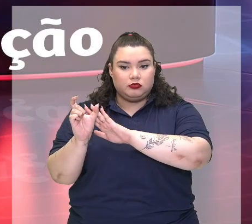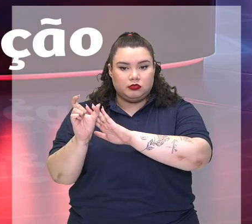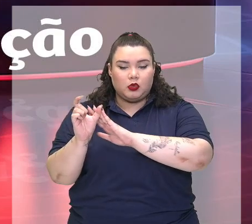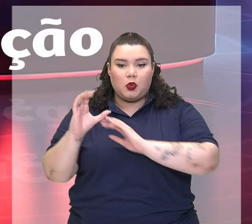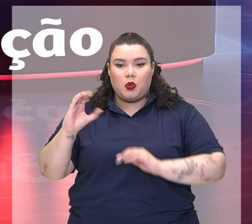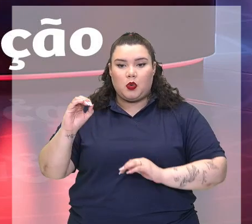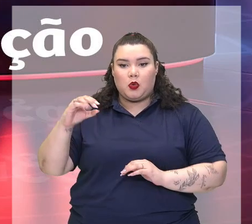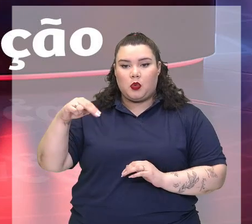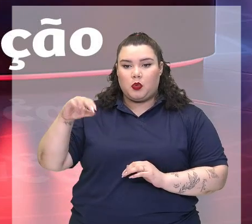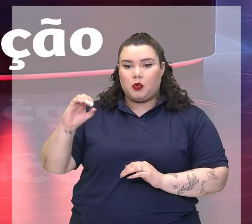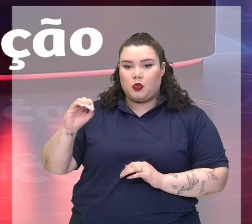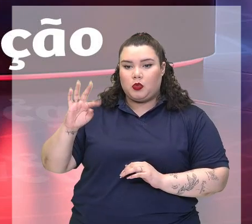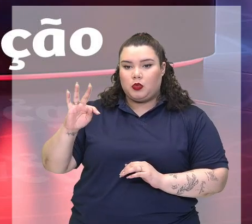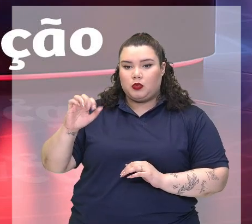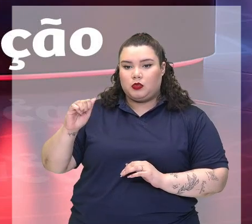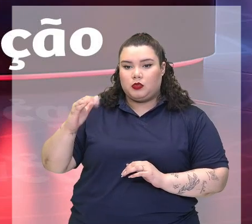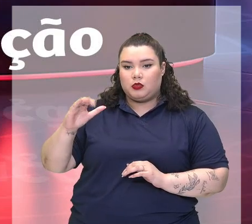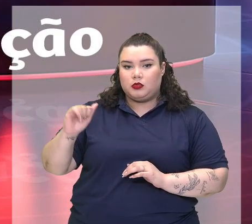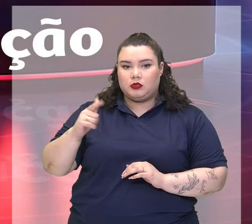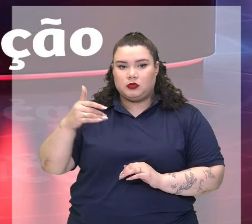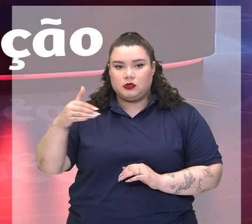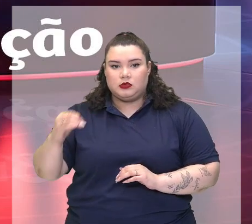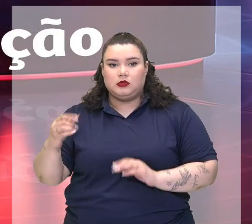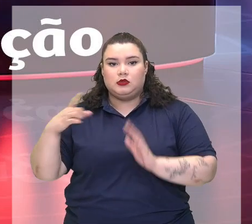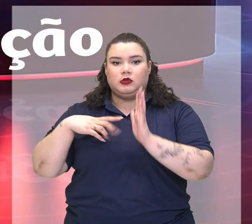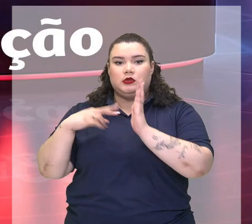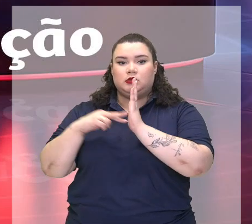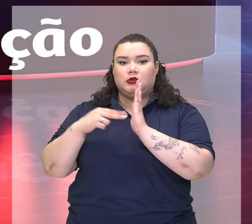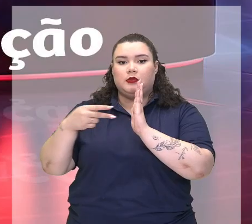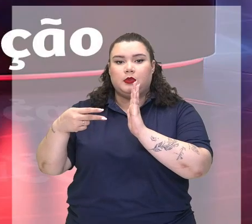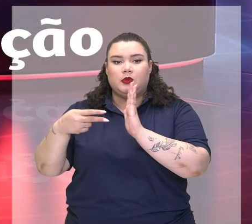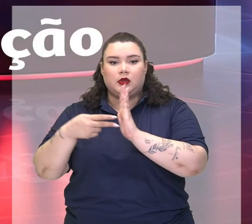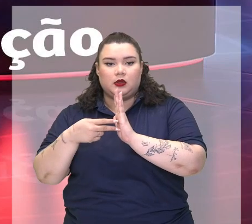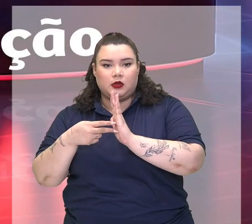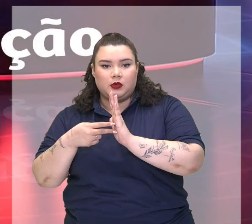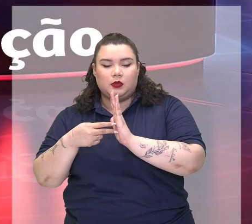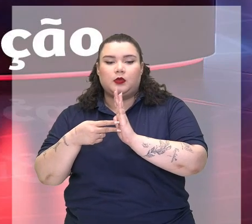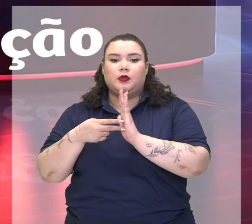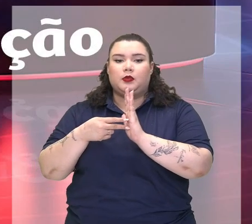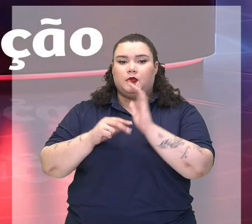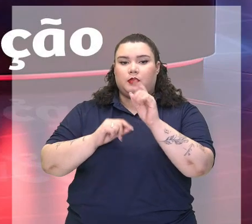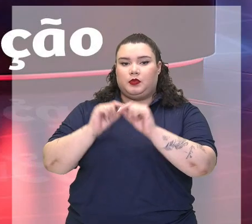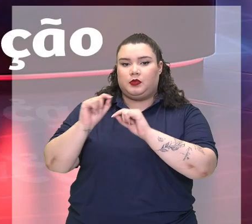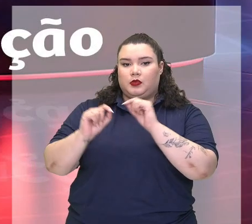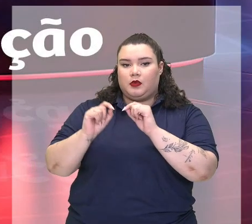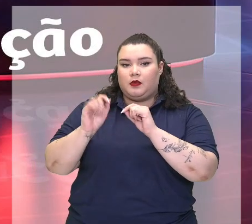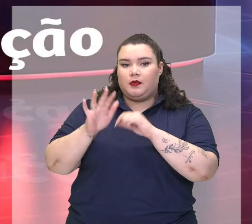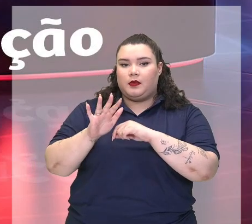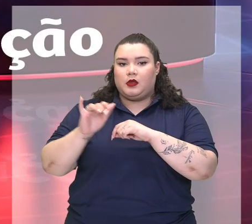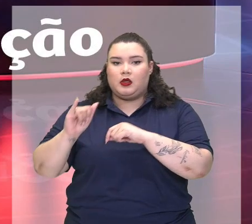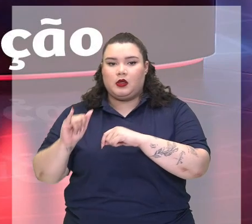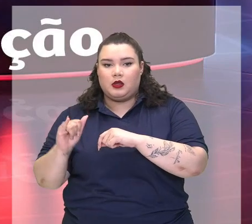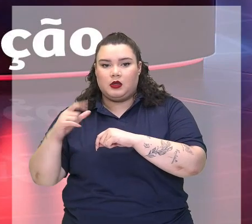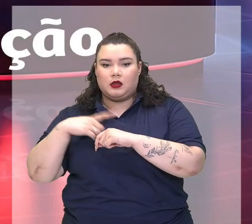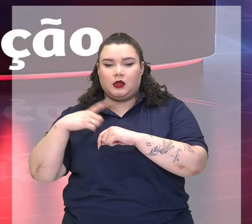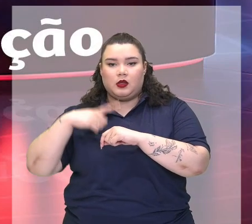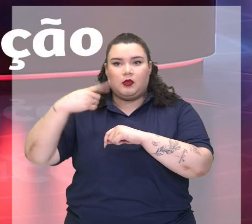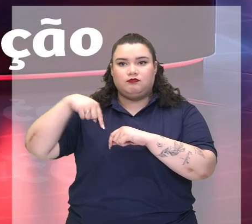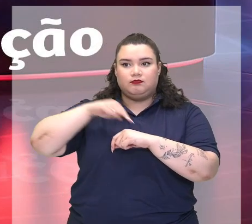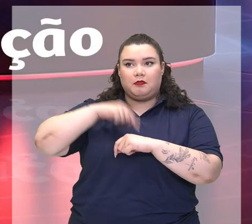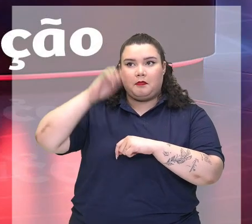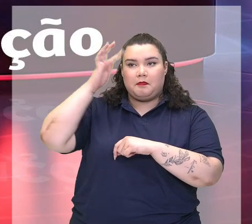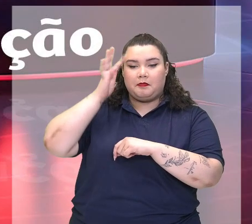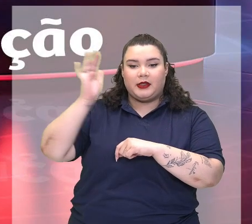turmas, com efeito figurado, com efeito de sentido que vai mexer com a nossa